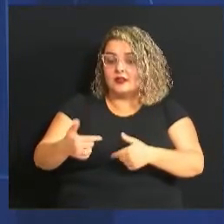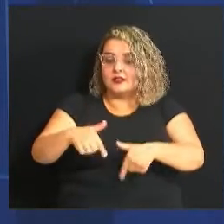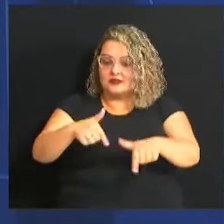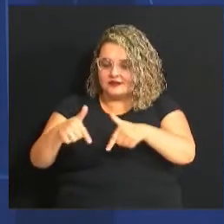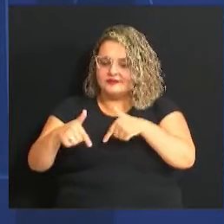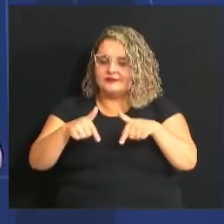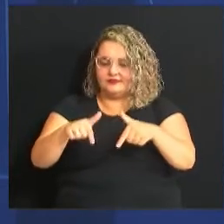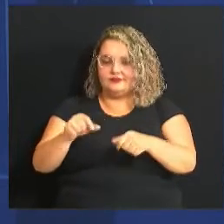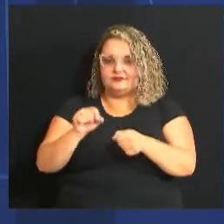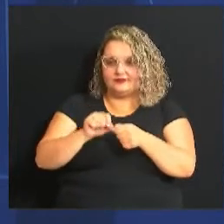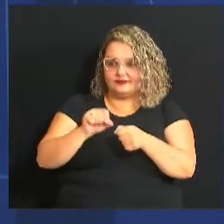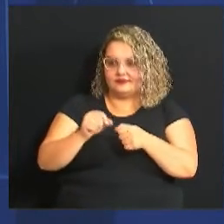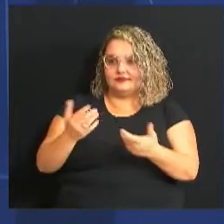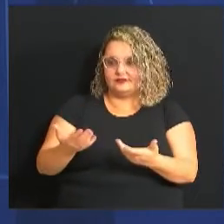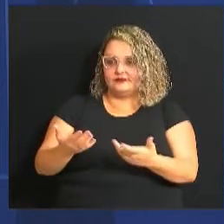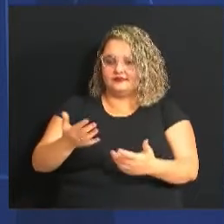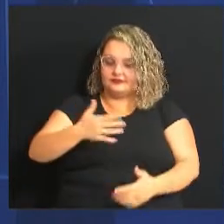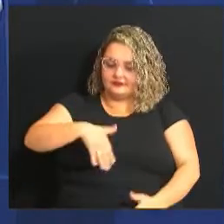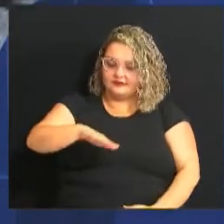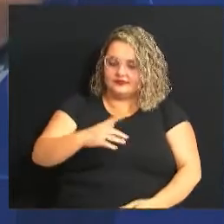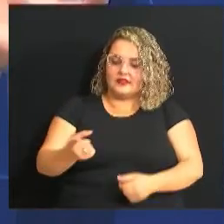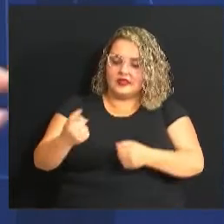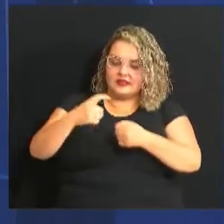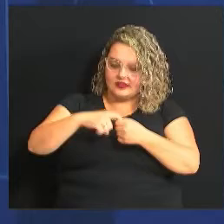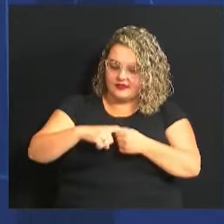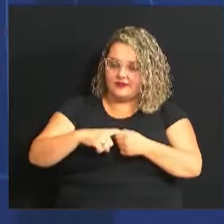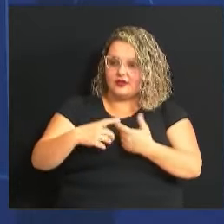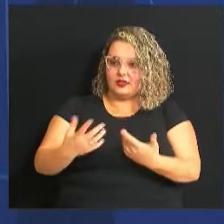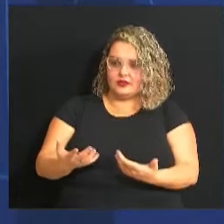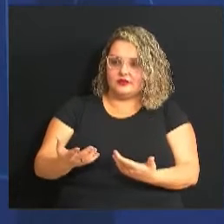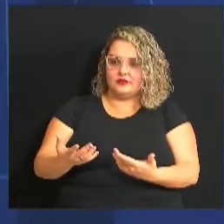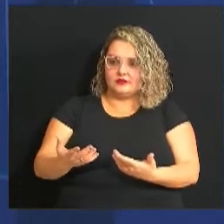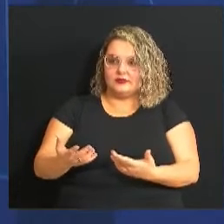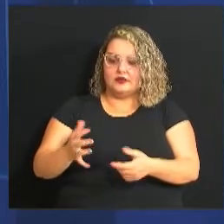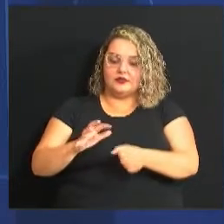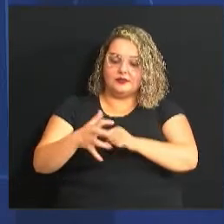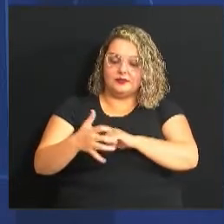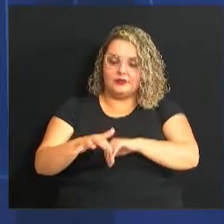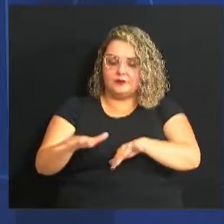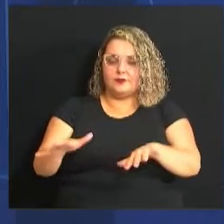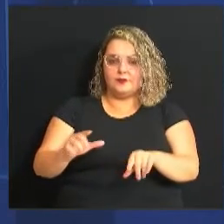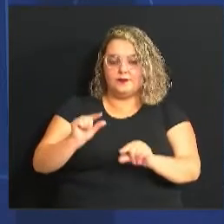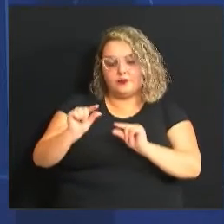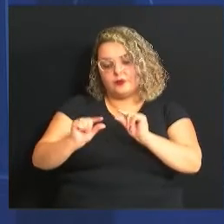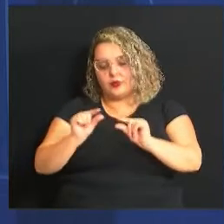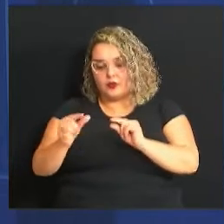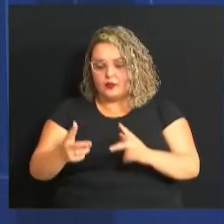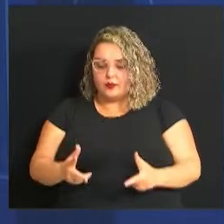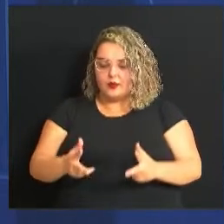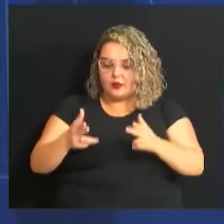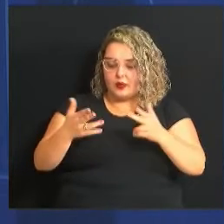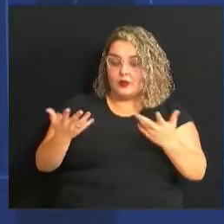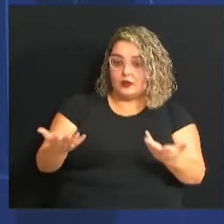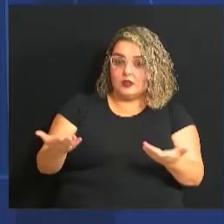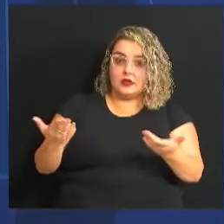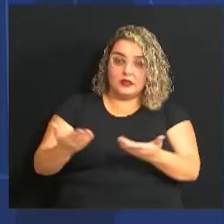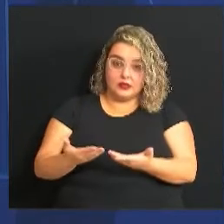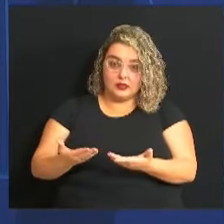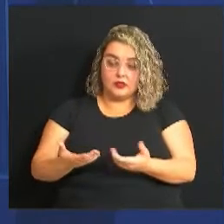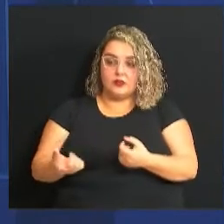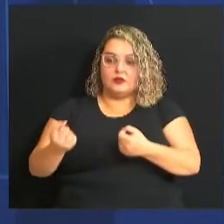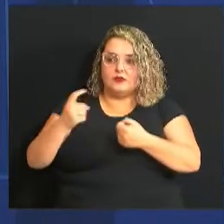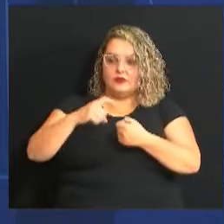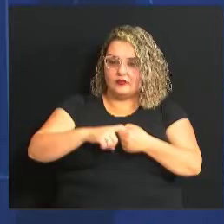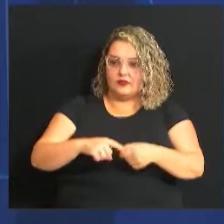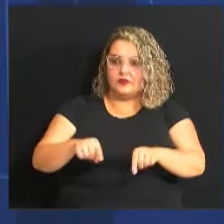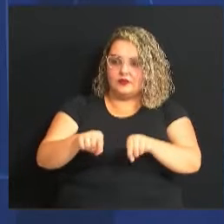é realizado nesta retomada, né, por conta da pandemia. Ficou um pouco interrompido e agora retomando